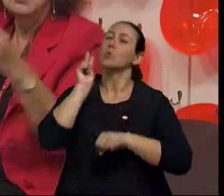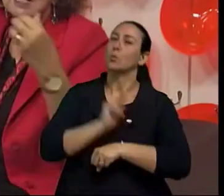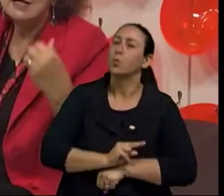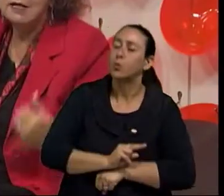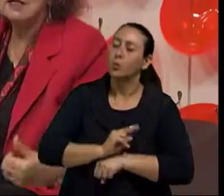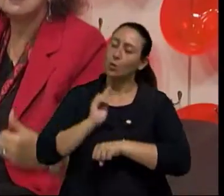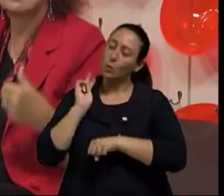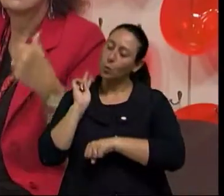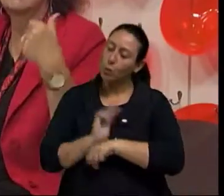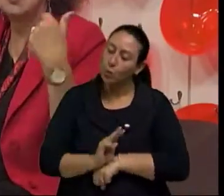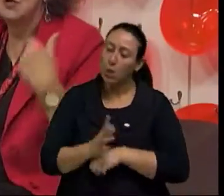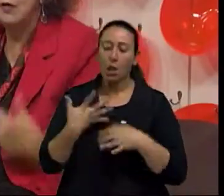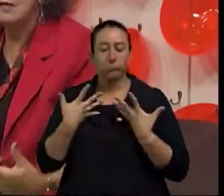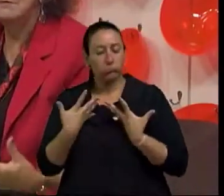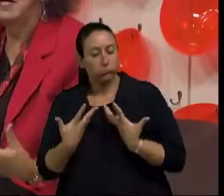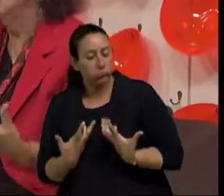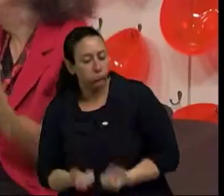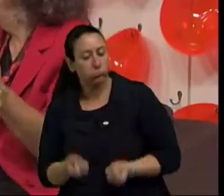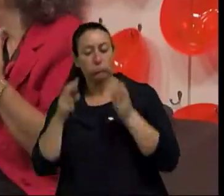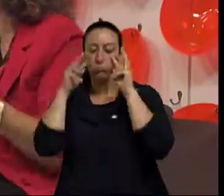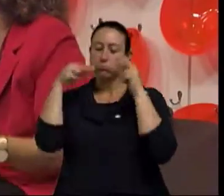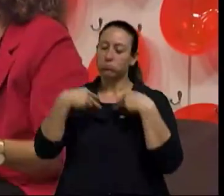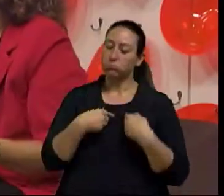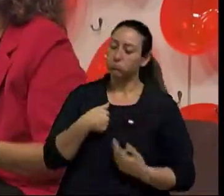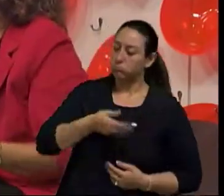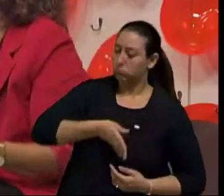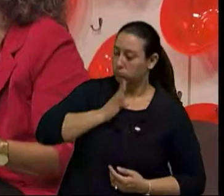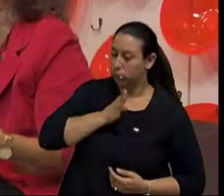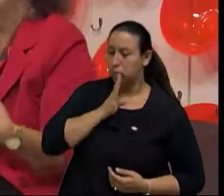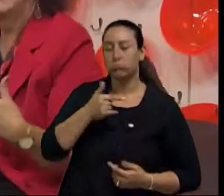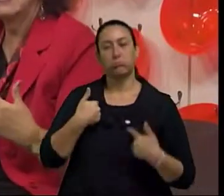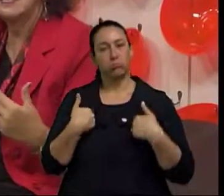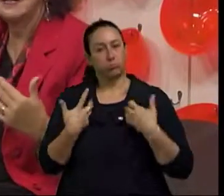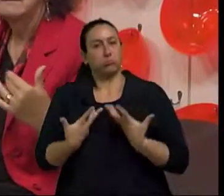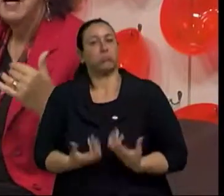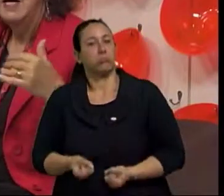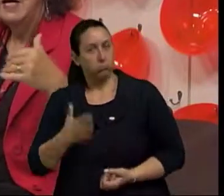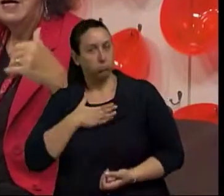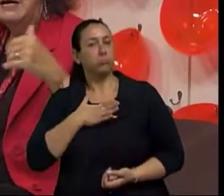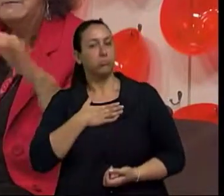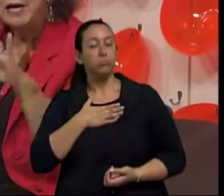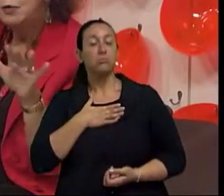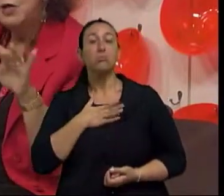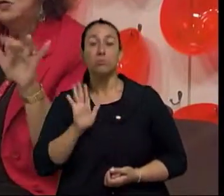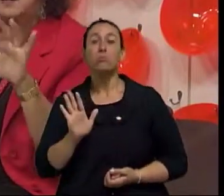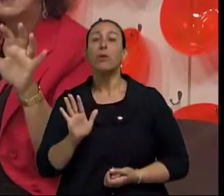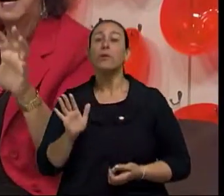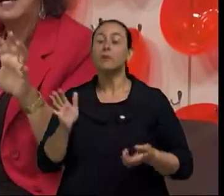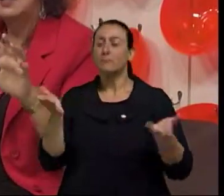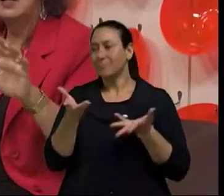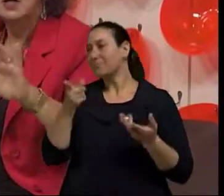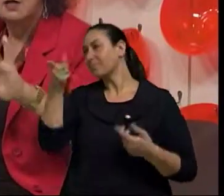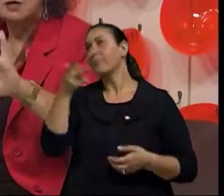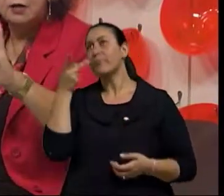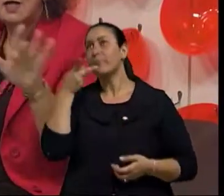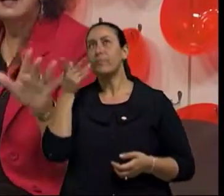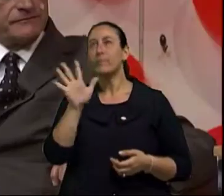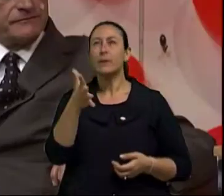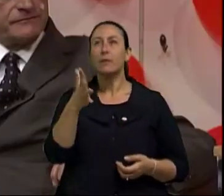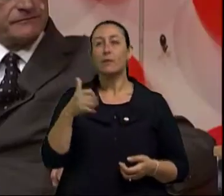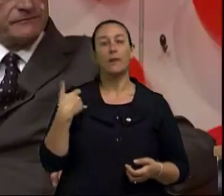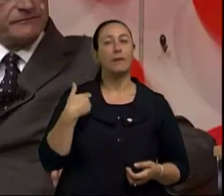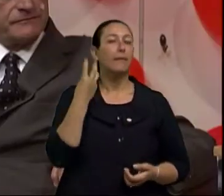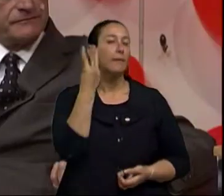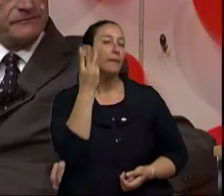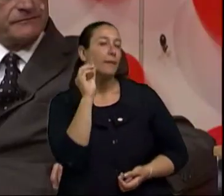processo de aceitação, de conhecimento, de autoconhecimento. Quando o senhor fala assim, mais ou menos uma idade de